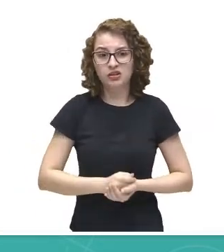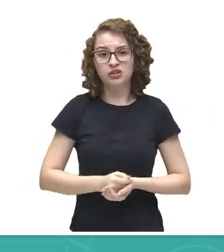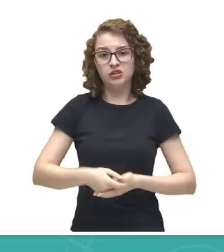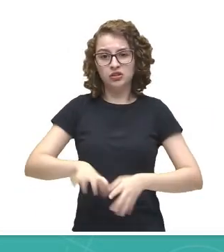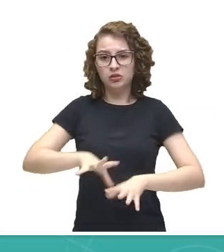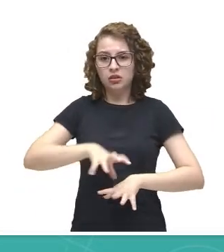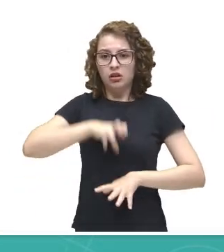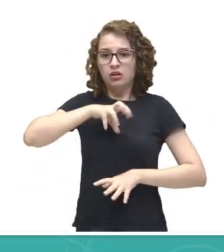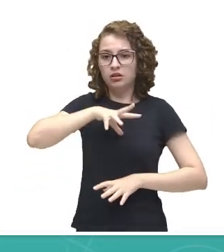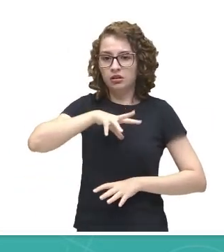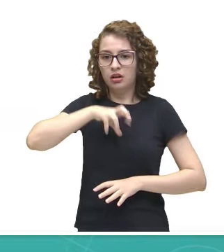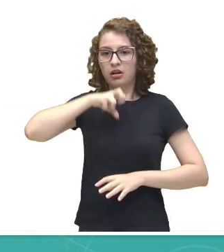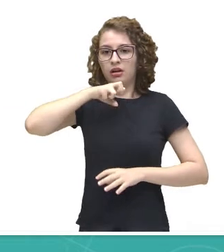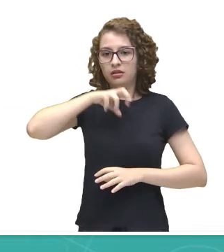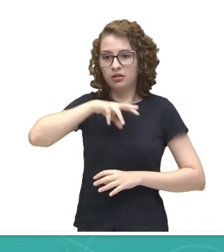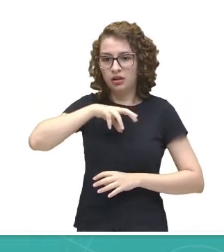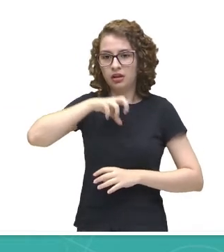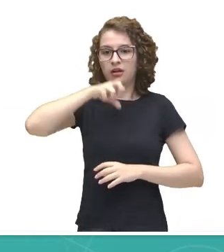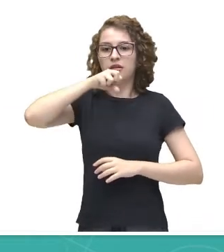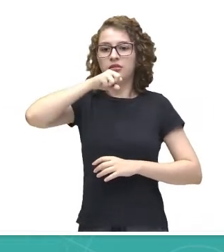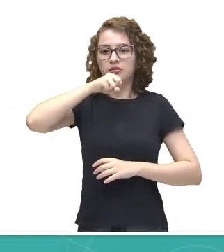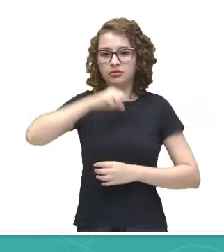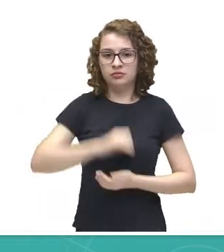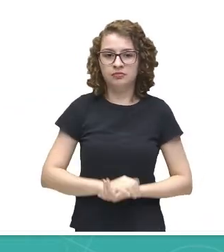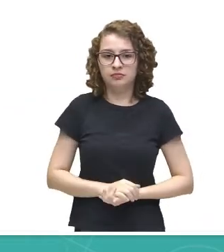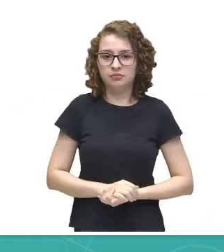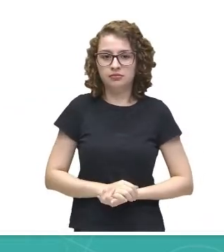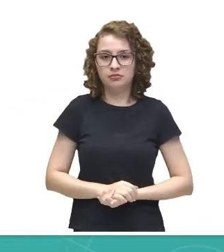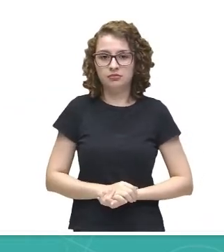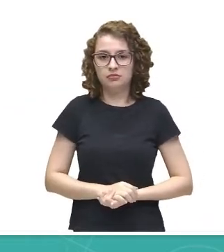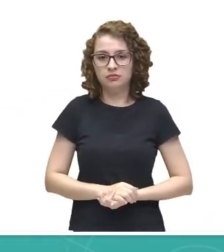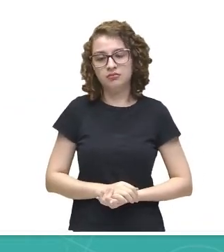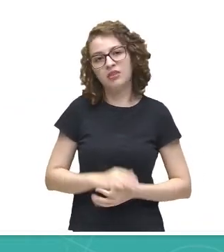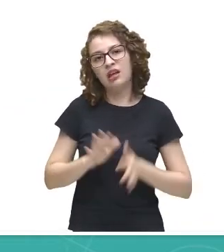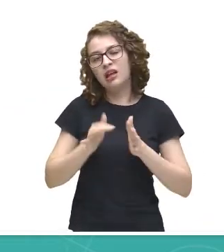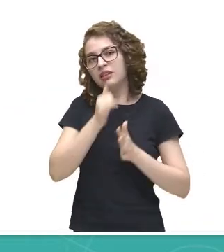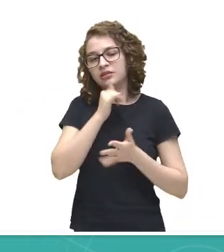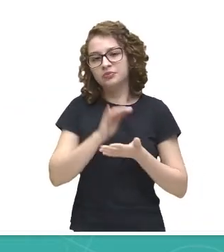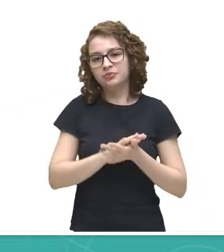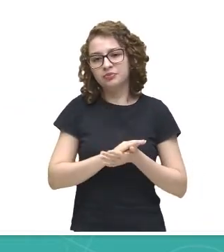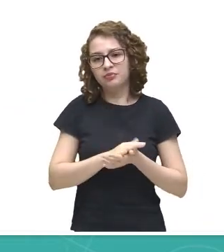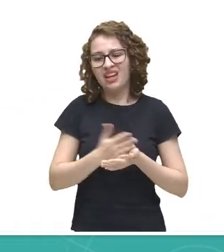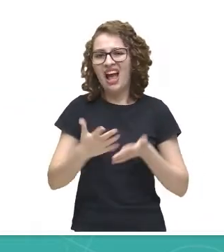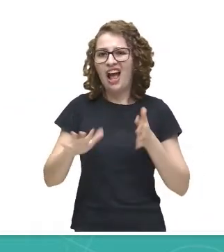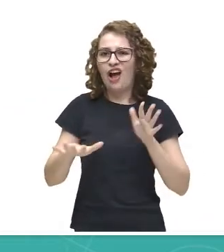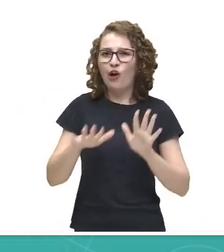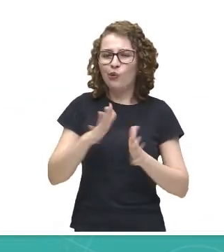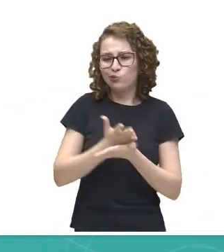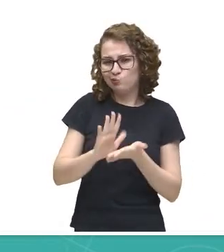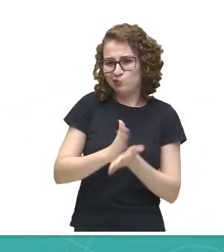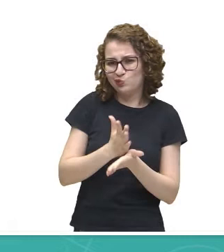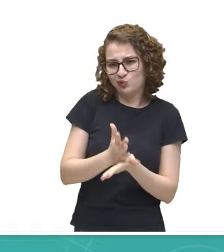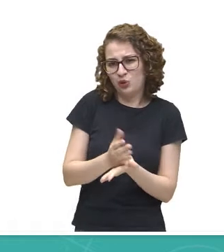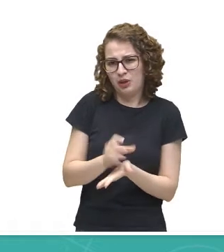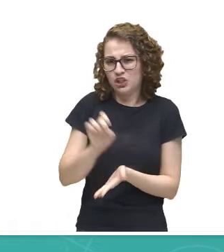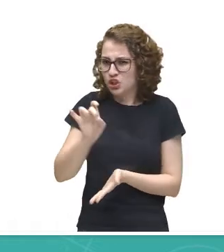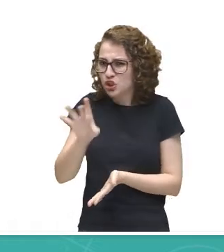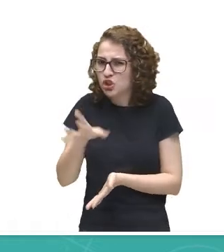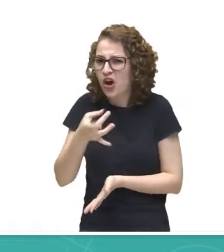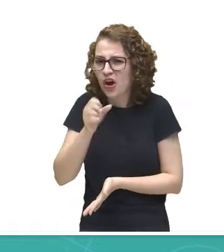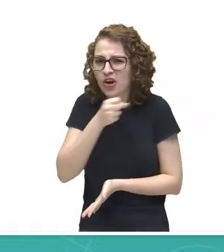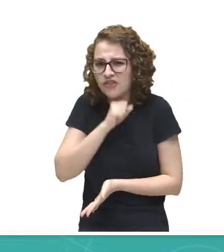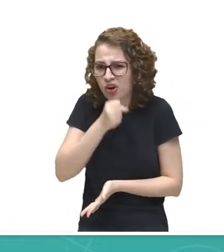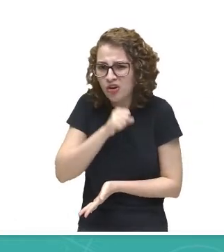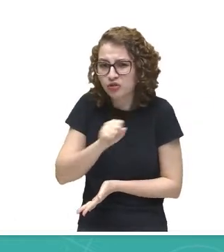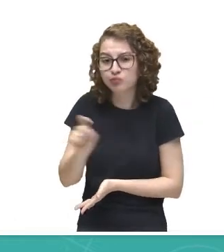aí, tá? Algumas, eu vou até falar para vocês que não é propriamente do idoso, mas pode aparecer